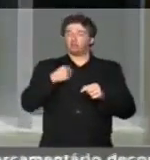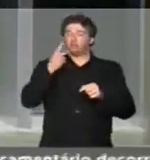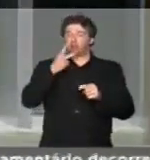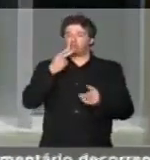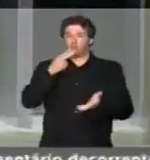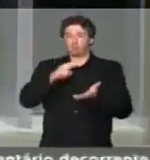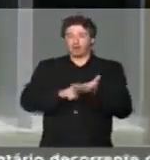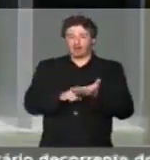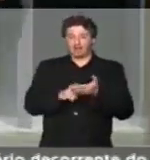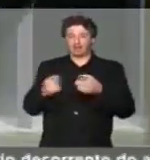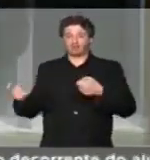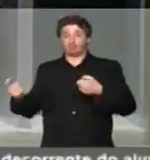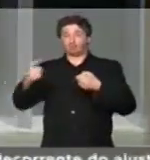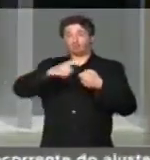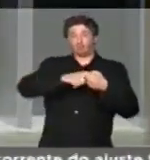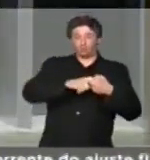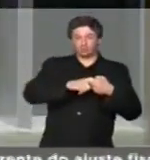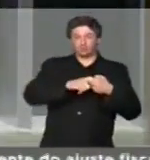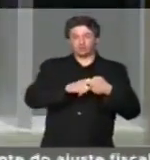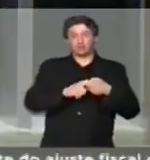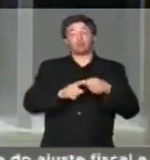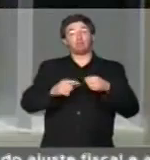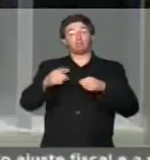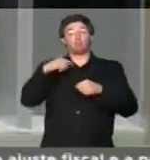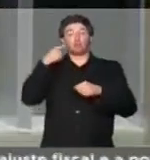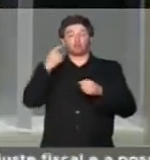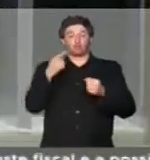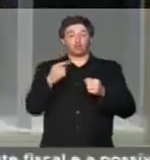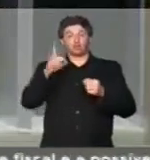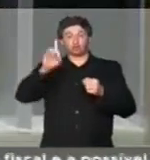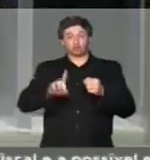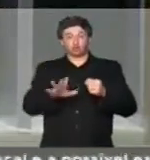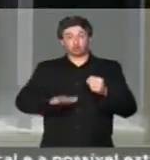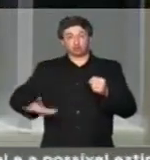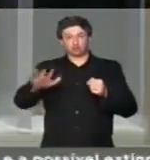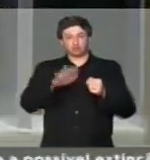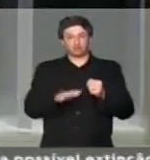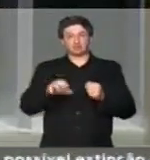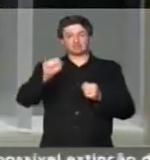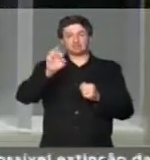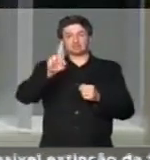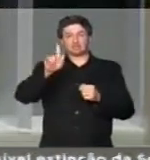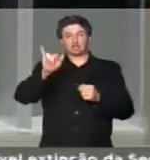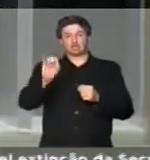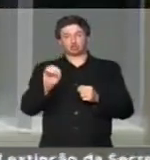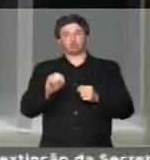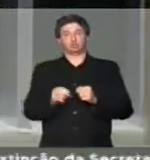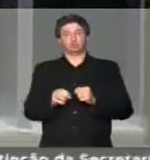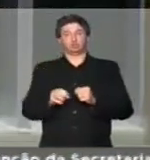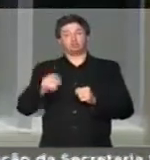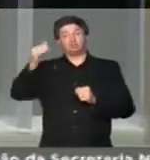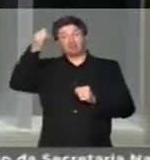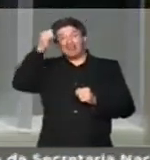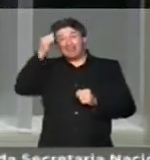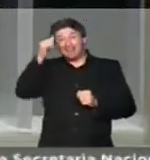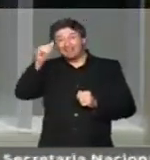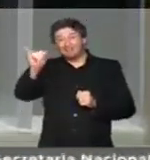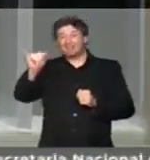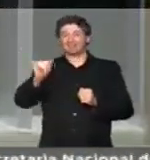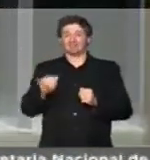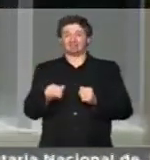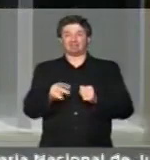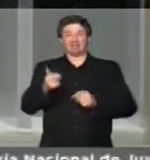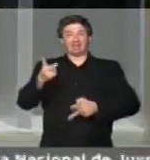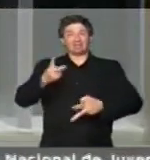a carta de ressarcimento ao então procurador ao então diretor geral Sérgio Contreira para evitar